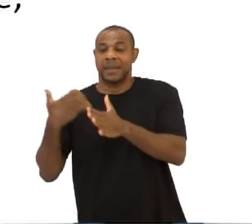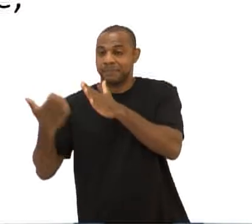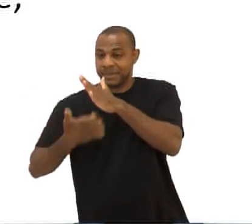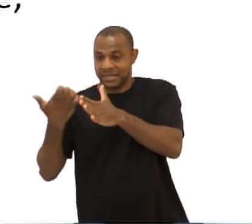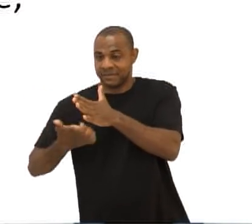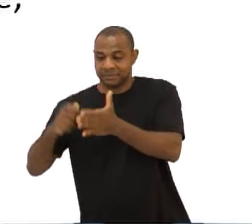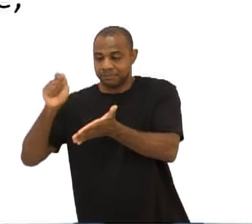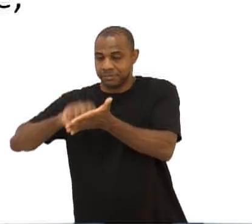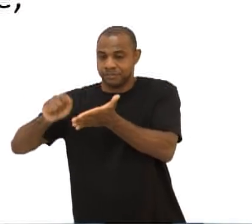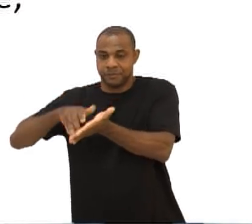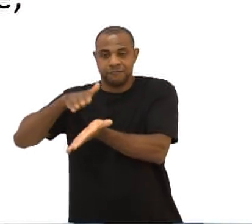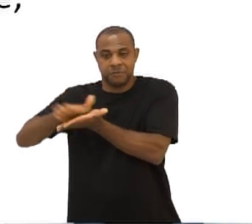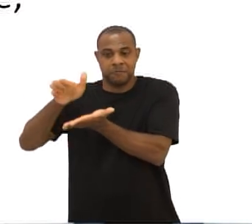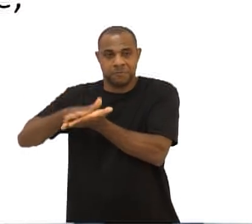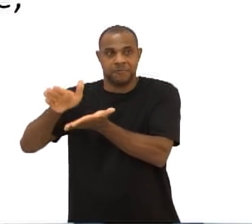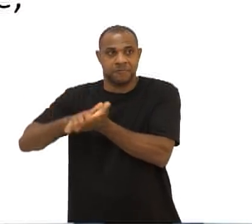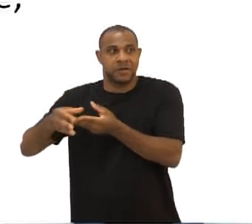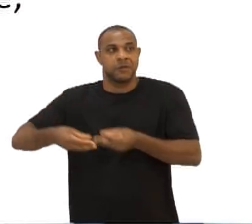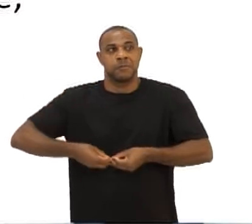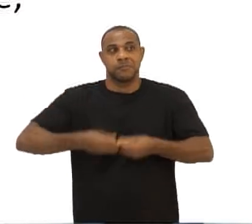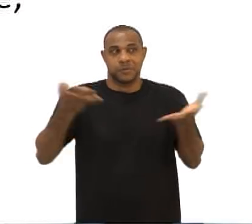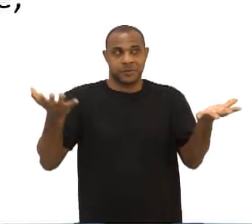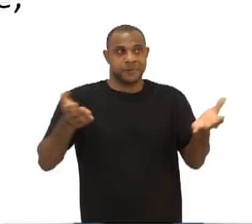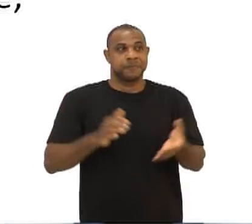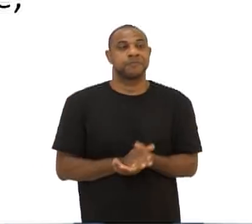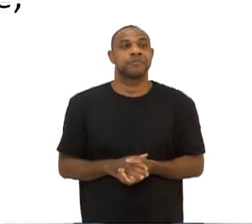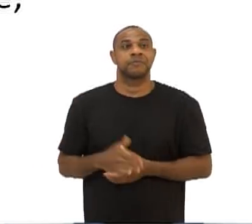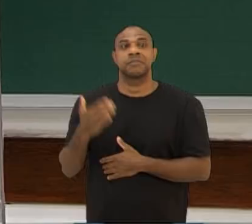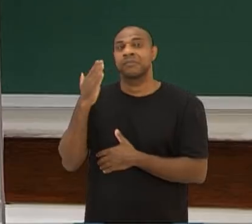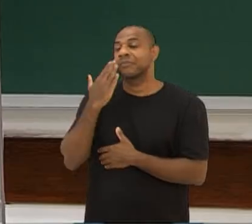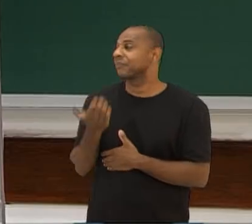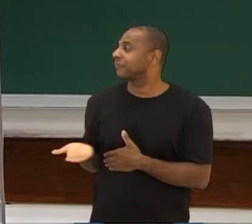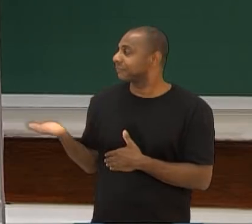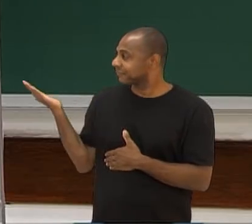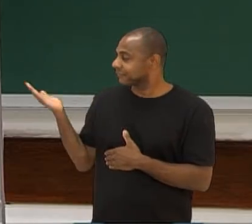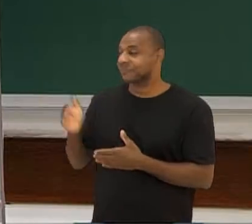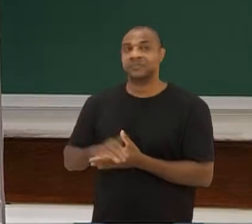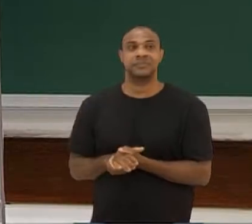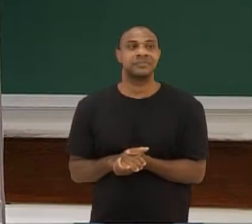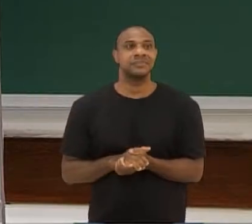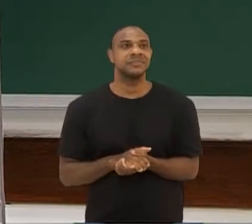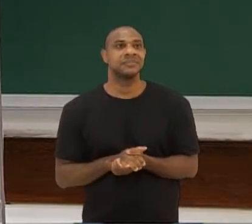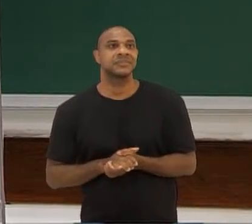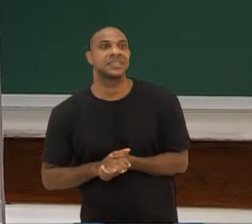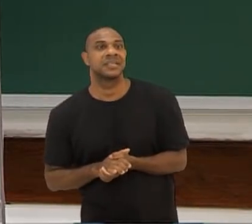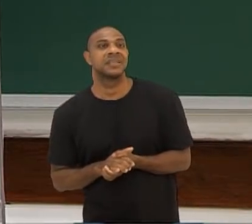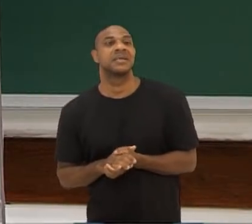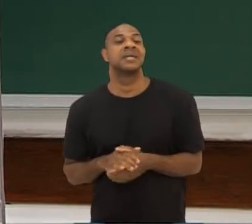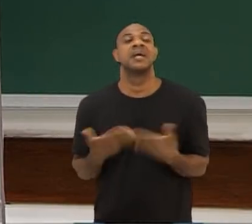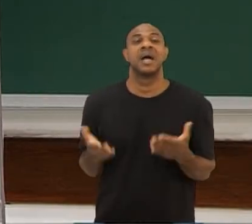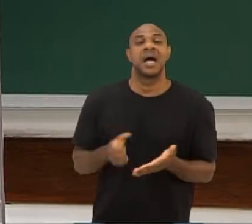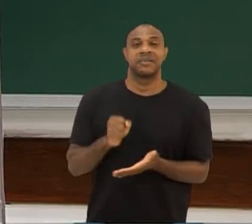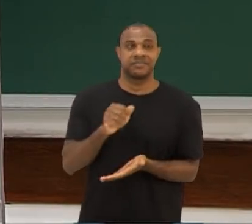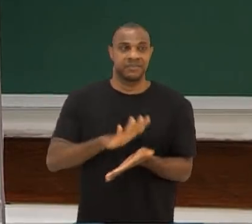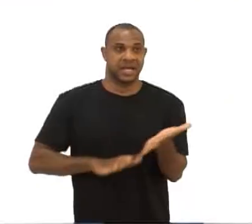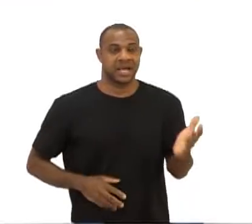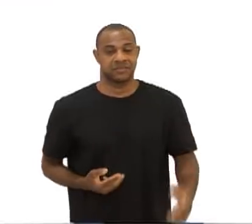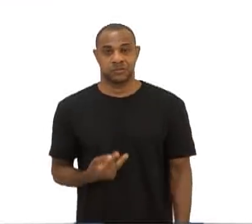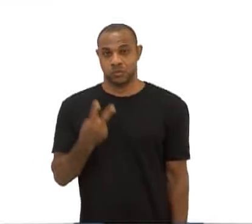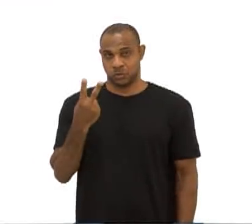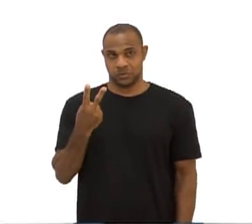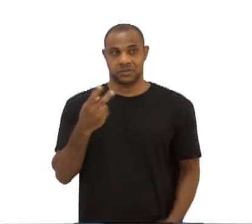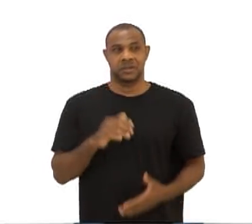né? Aqui não, aqui o próprio autor, às vezes, leva o seu trabalho para divulgação. Atividade 2 para